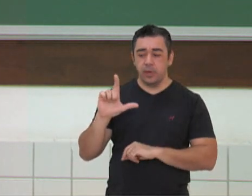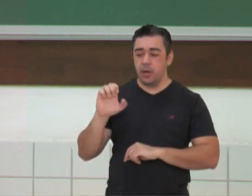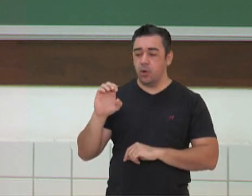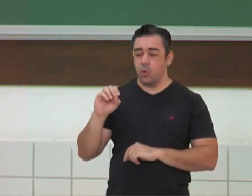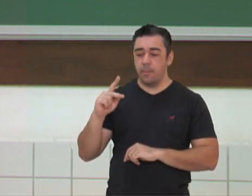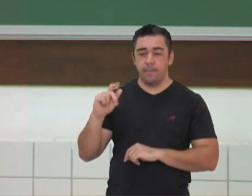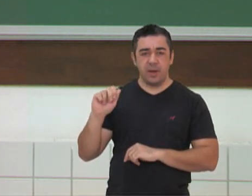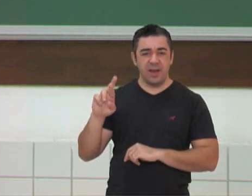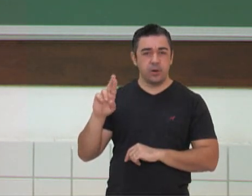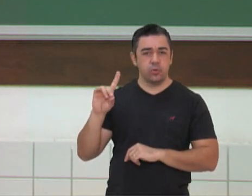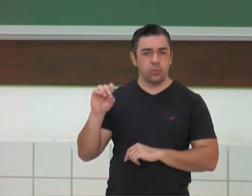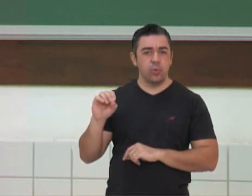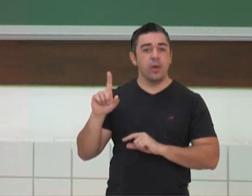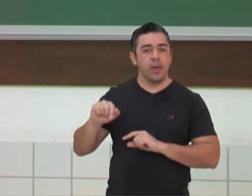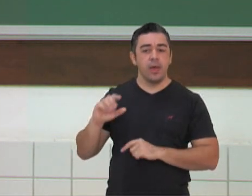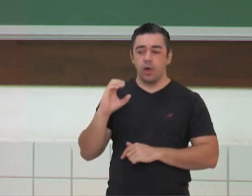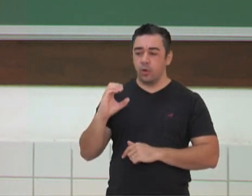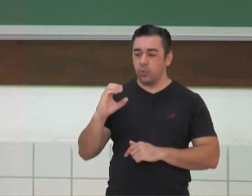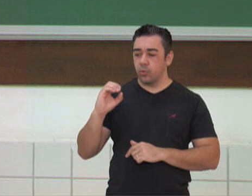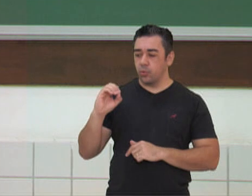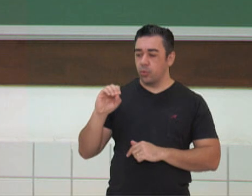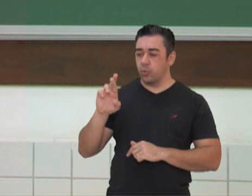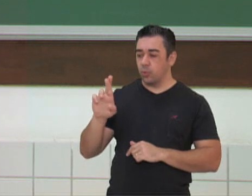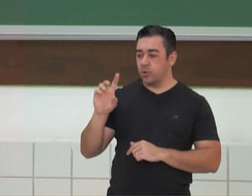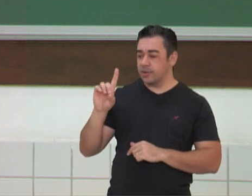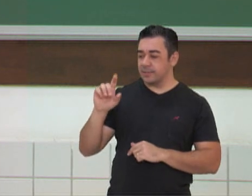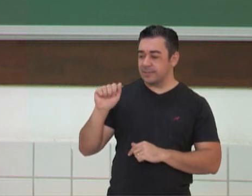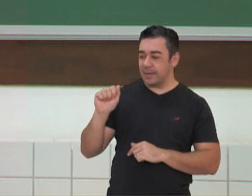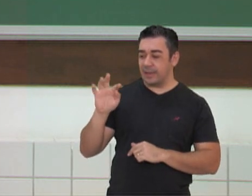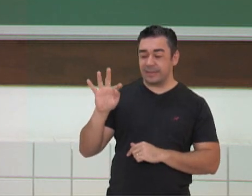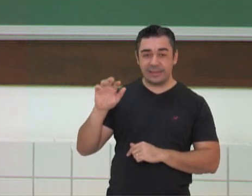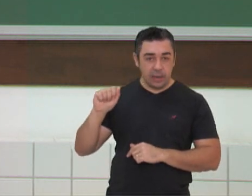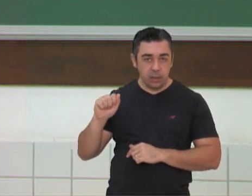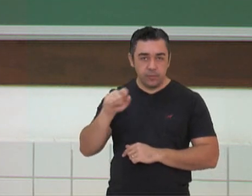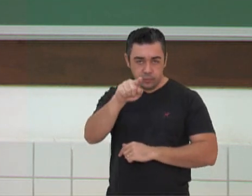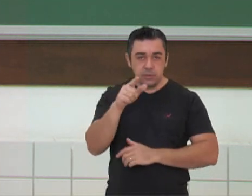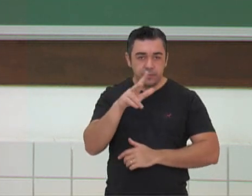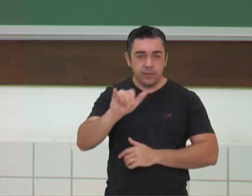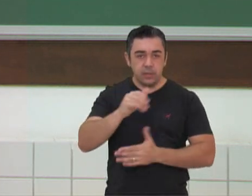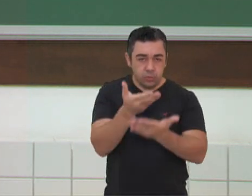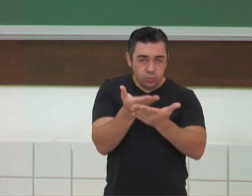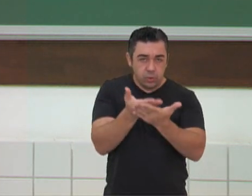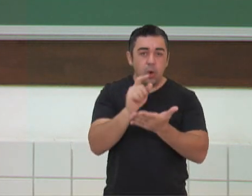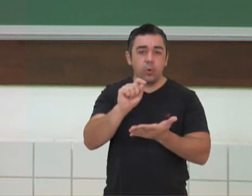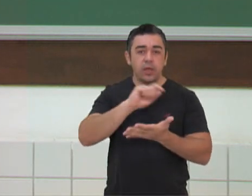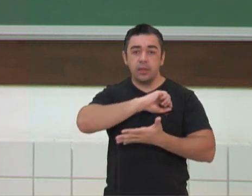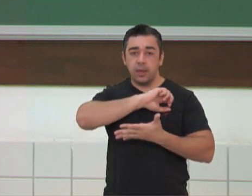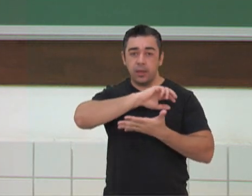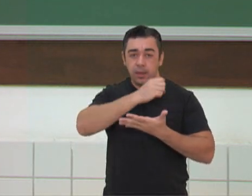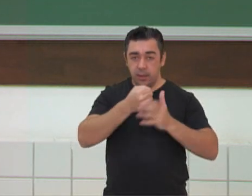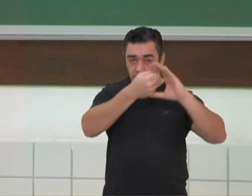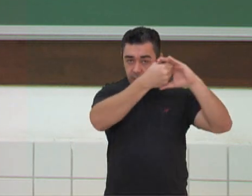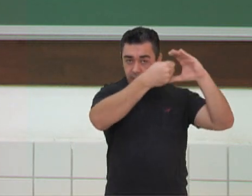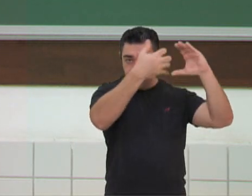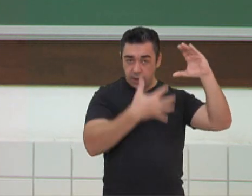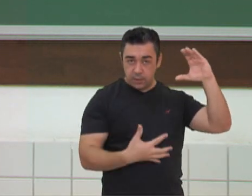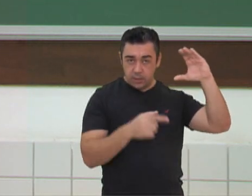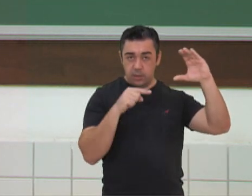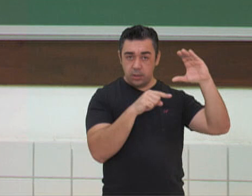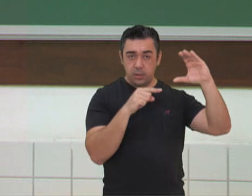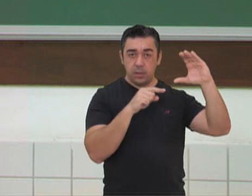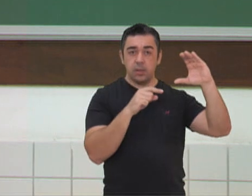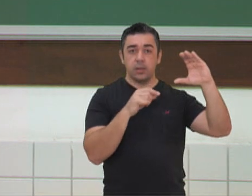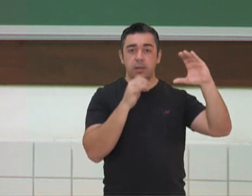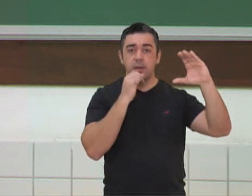filo Chordata. O que é o filo Chordata? Os cordados, vocês vão estudar ainda, mas eles têm várias características entre elas. Por exemplo, a